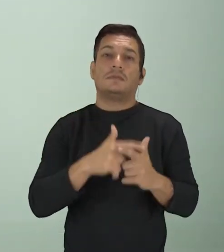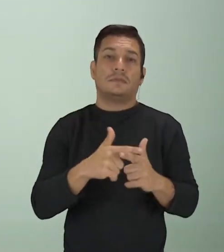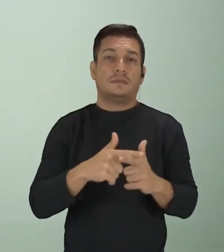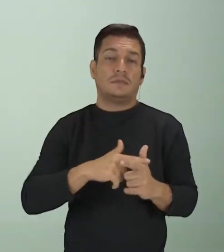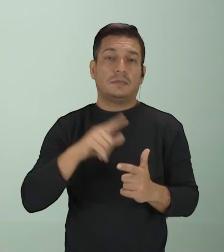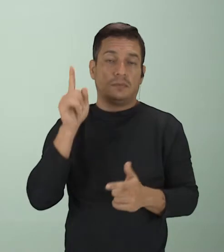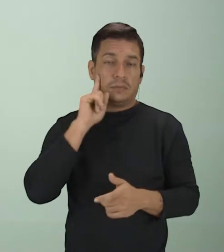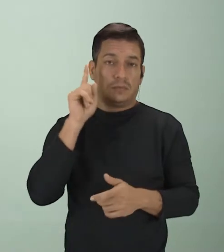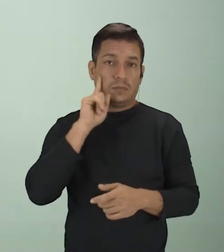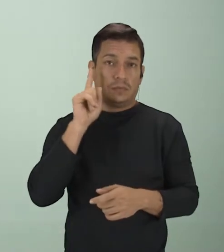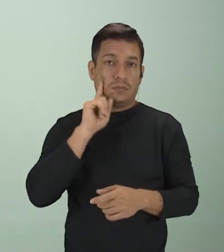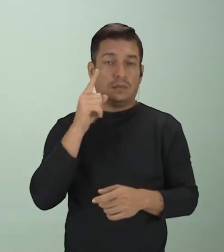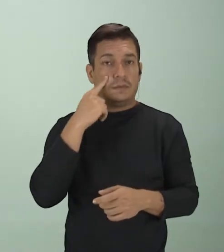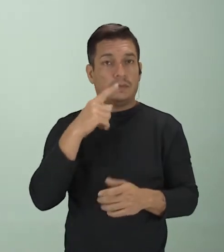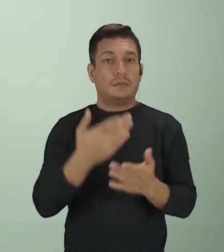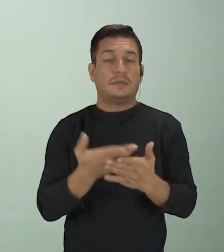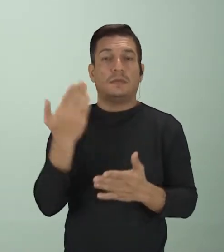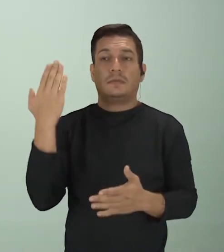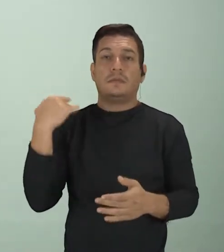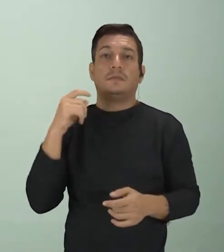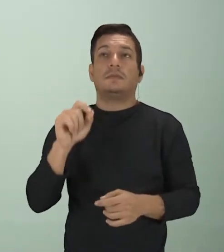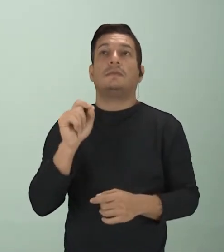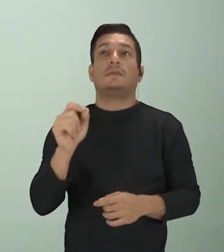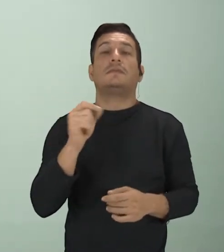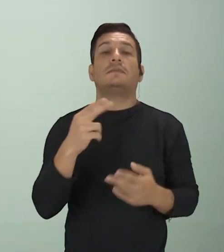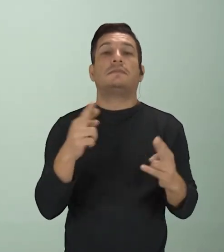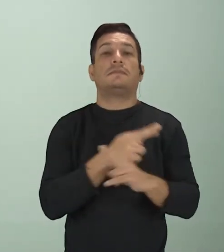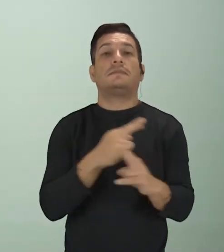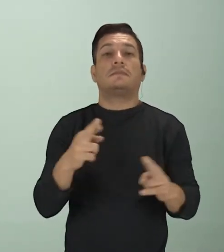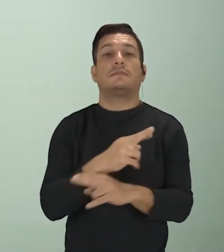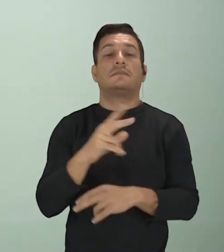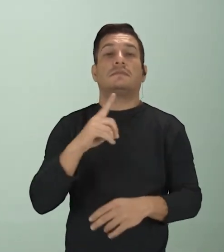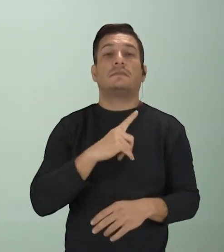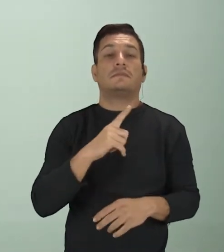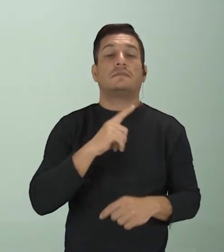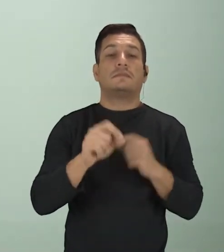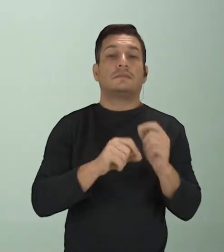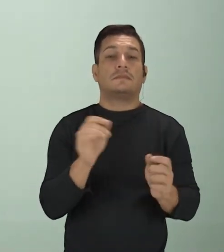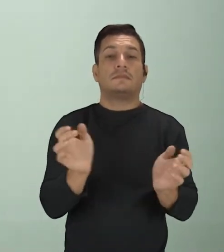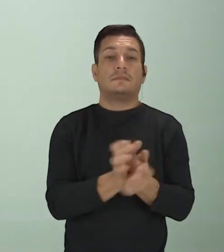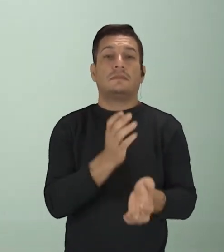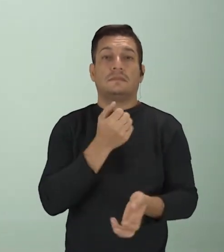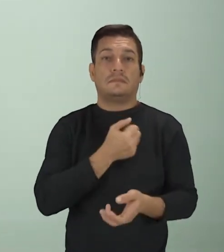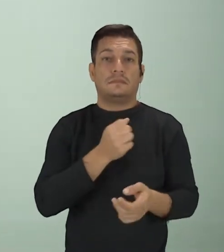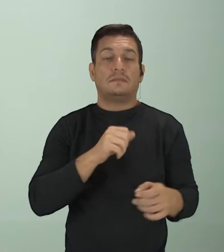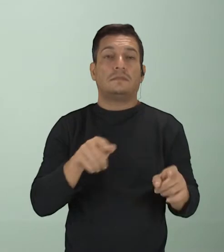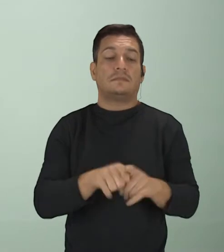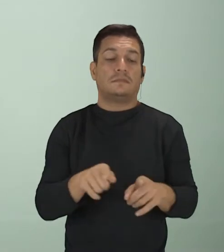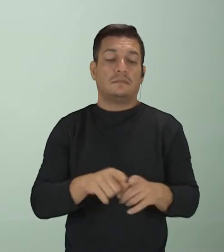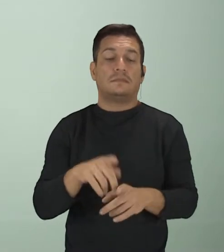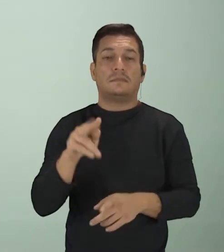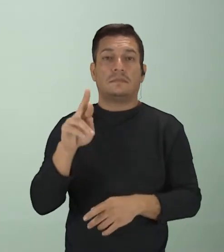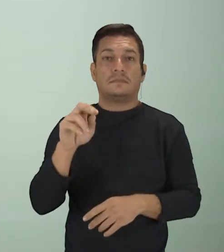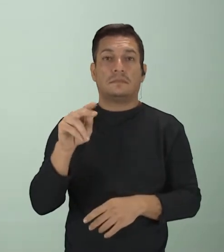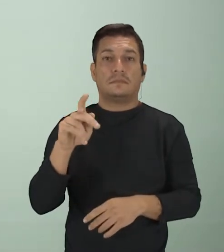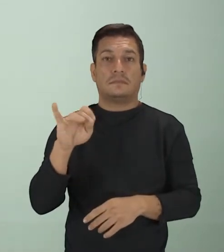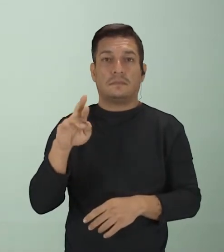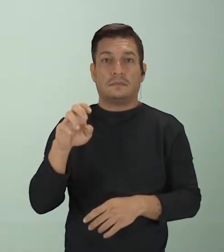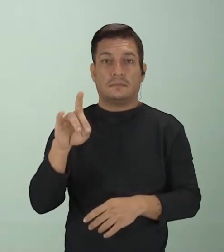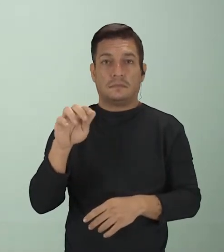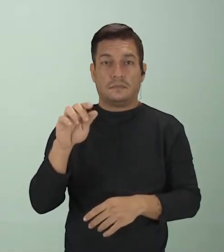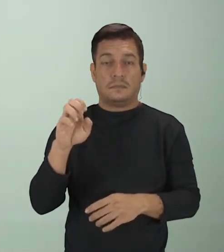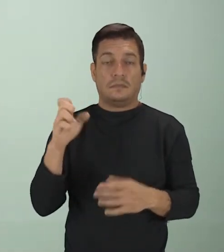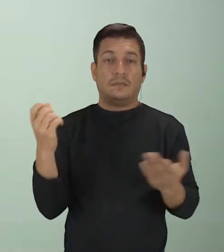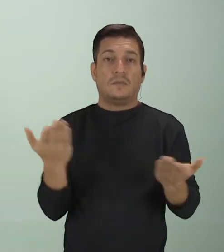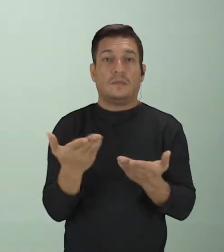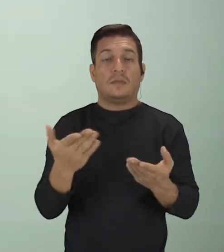do dia a dia. Vimos na última aula a relação que existe entre conjuntos numéricos e as suas propriedades. Hoje a gente